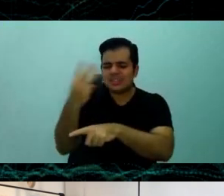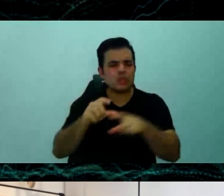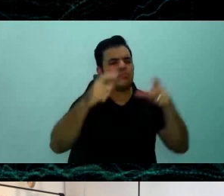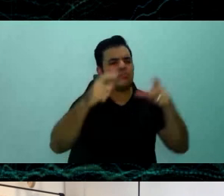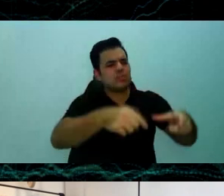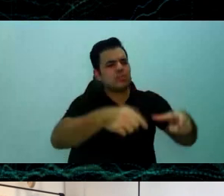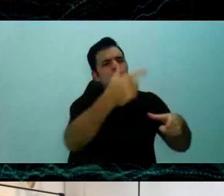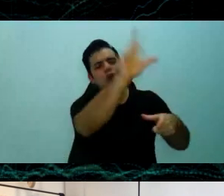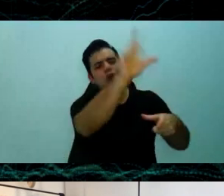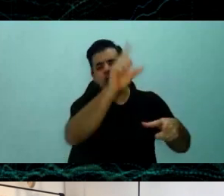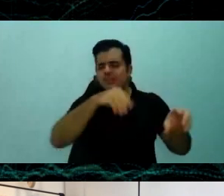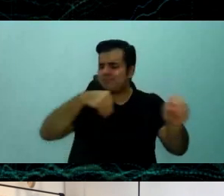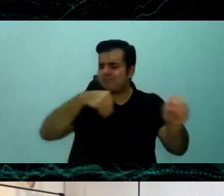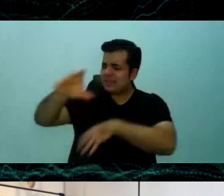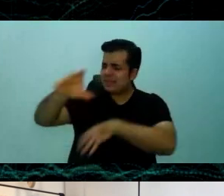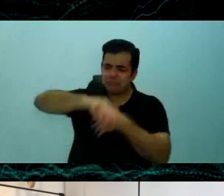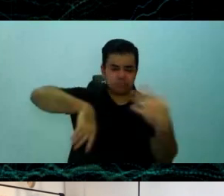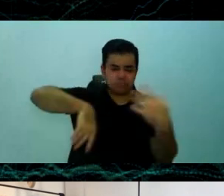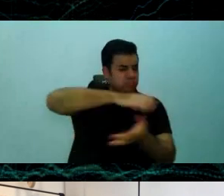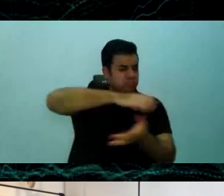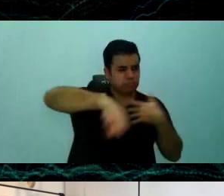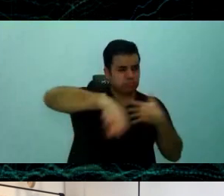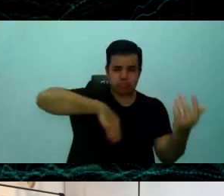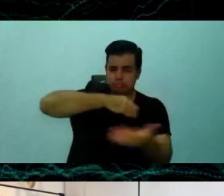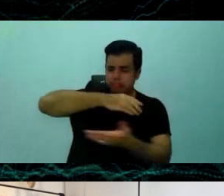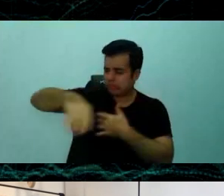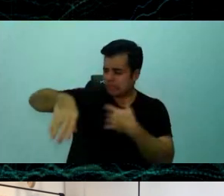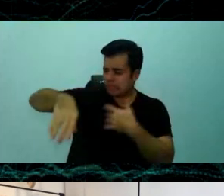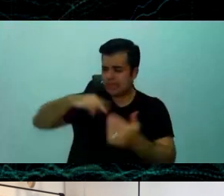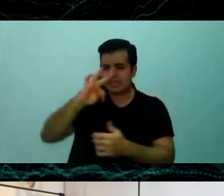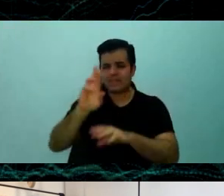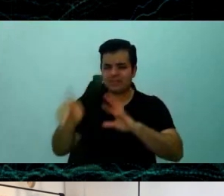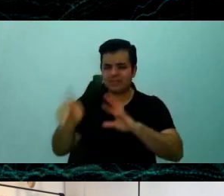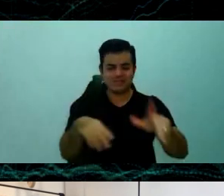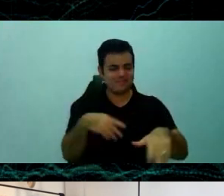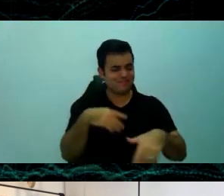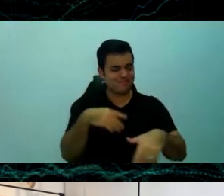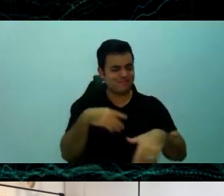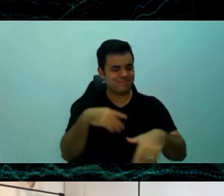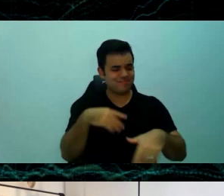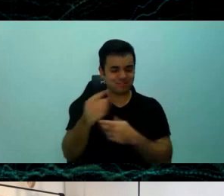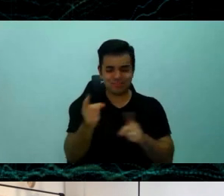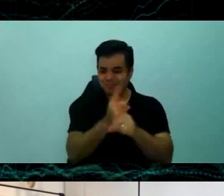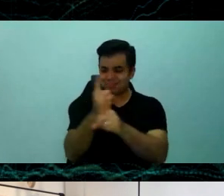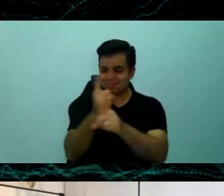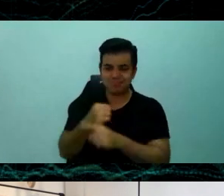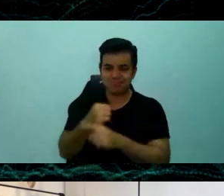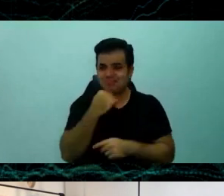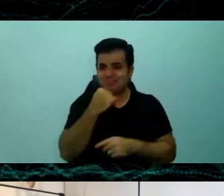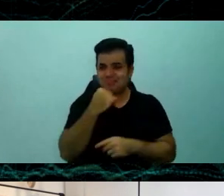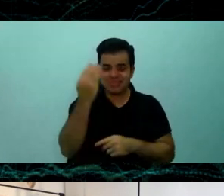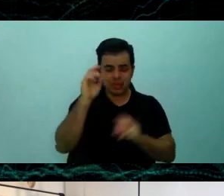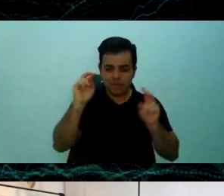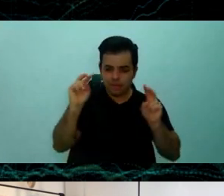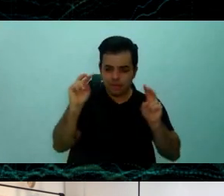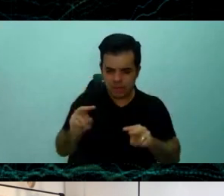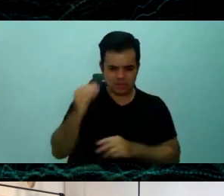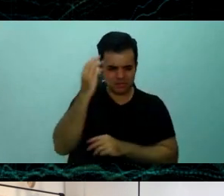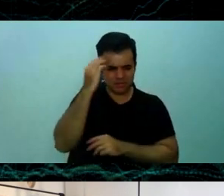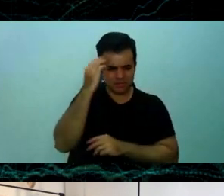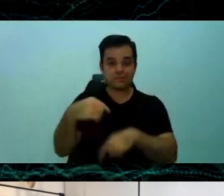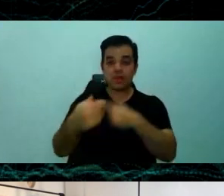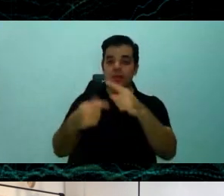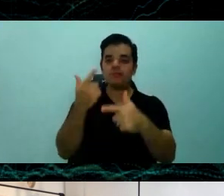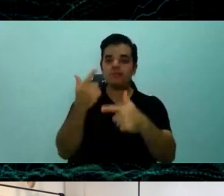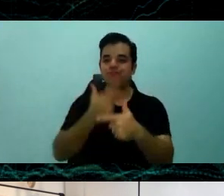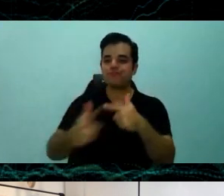bucket, e aí tem path diferente, etc, etc. Fica um caos. No final das contas, fica um caos, ninguém entende. E dá problema também, né?